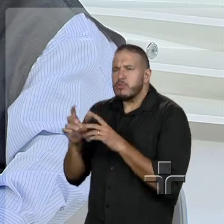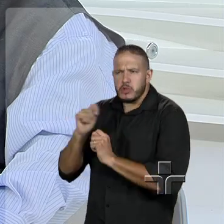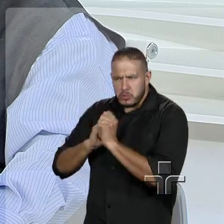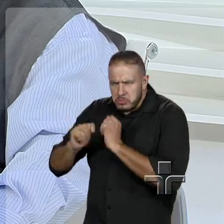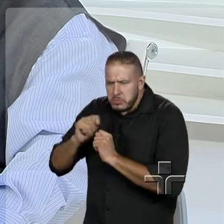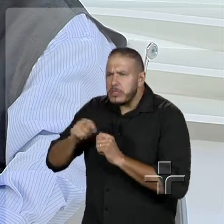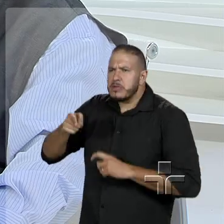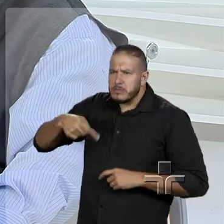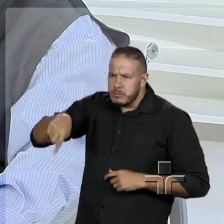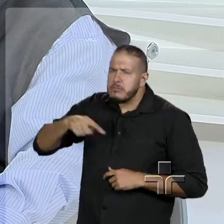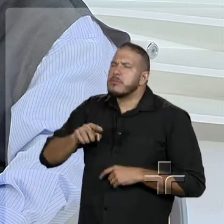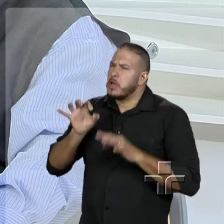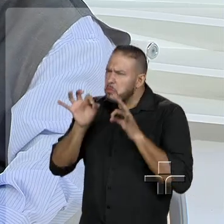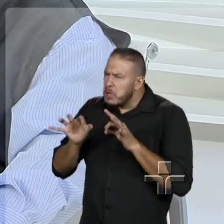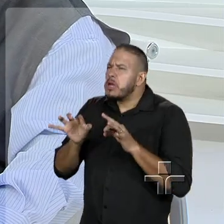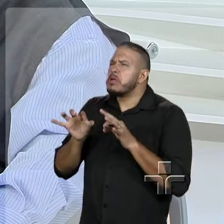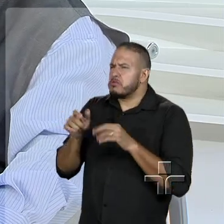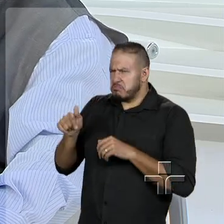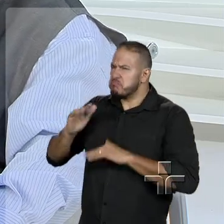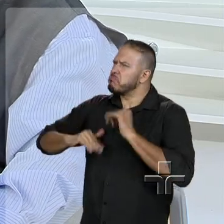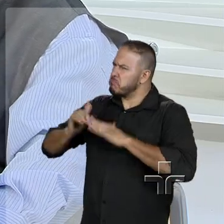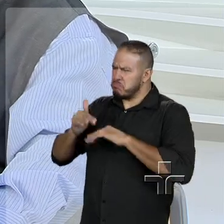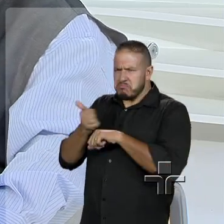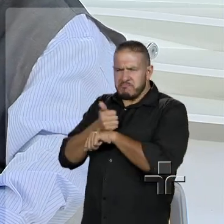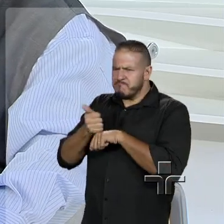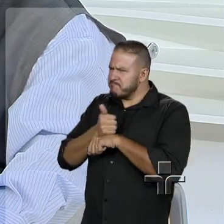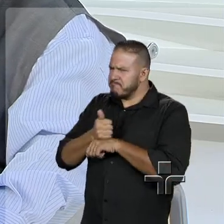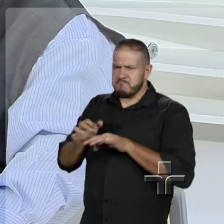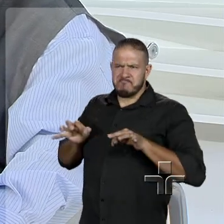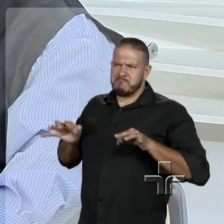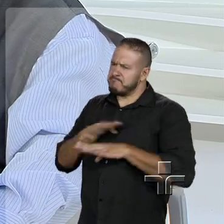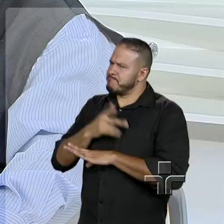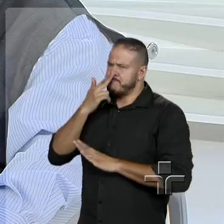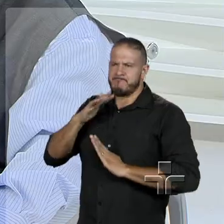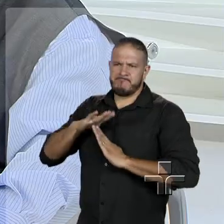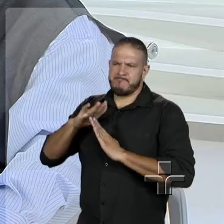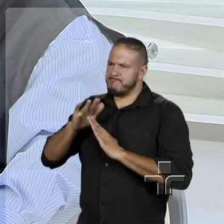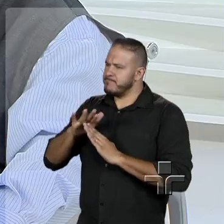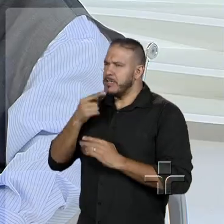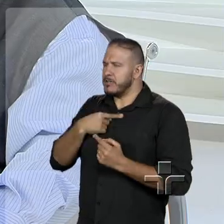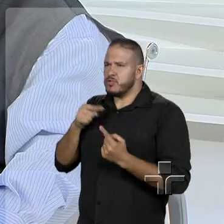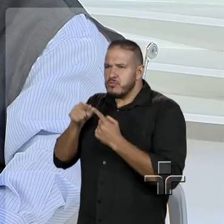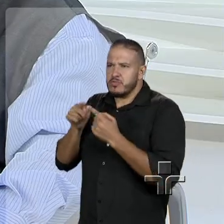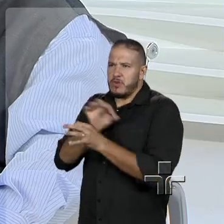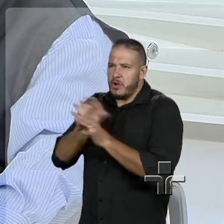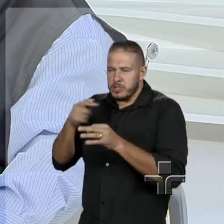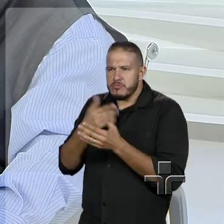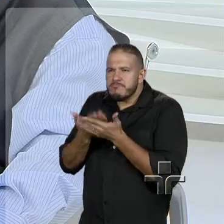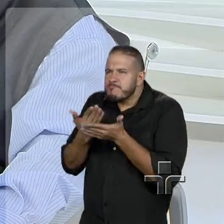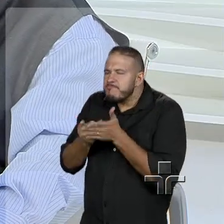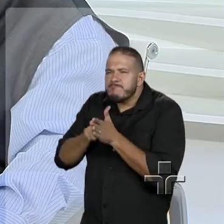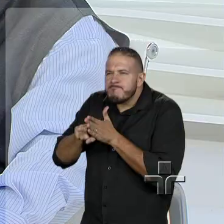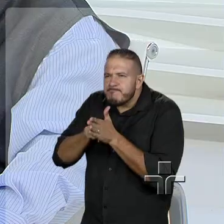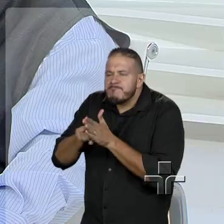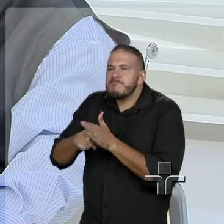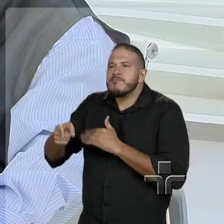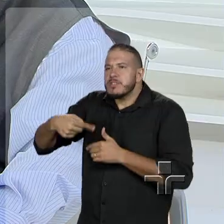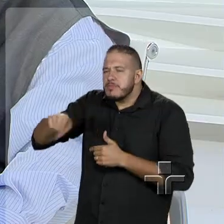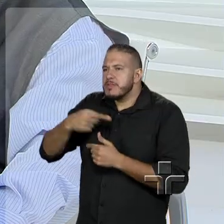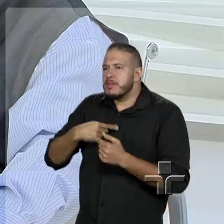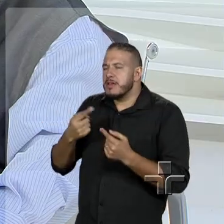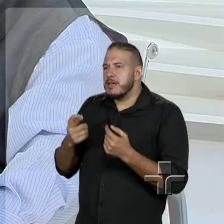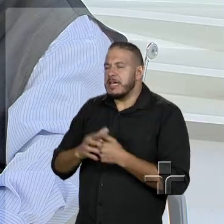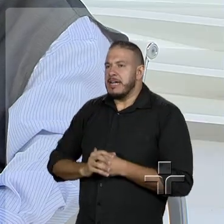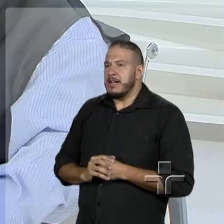realmente muito bem preparados, todos de uma mesma escola, ligado ao Dan Bush, e ligado, na verdade, ao Stanley